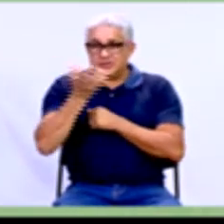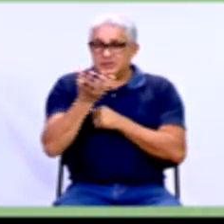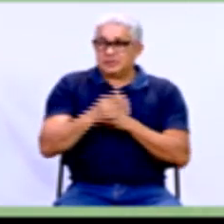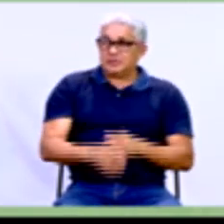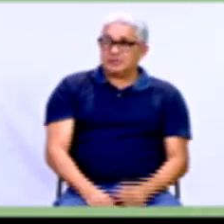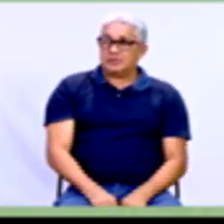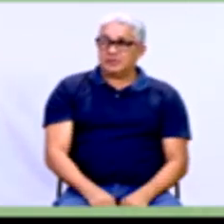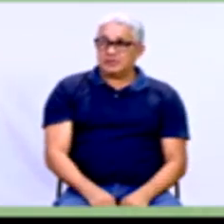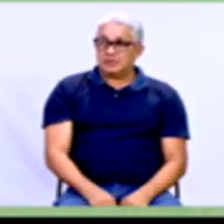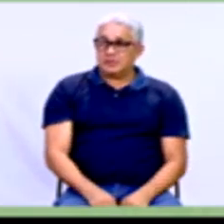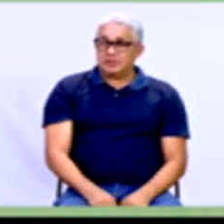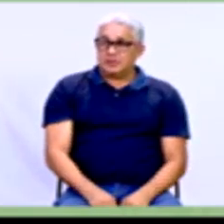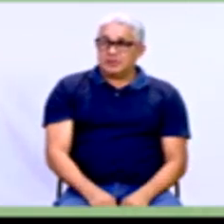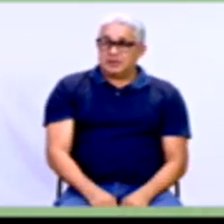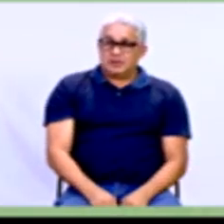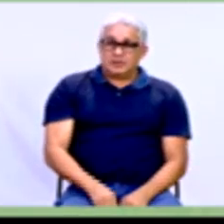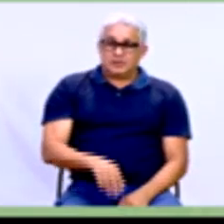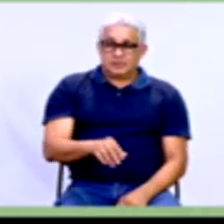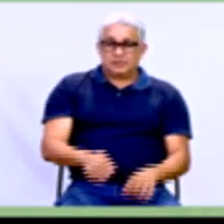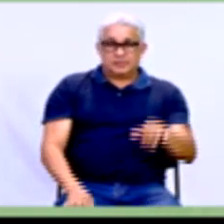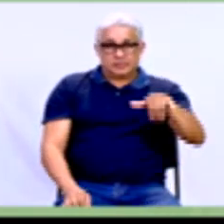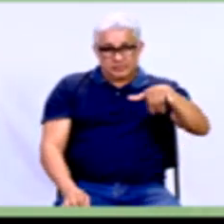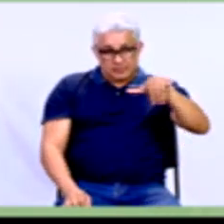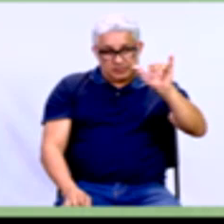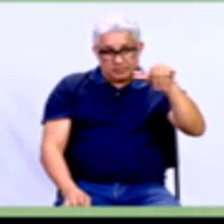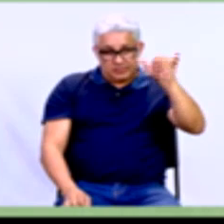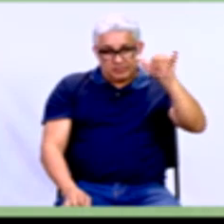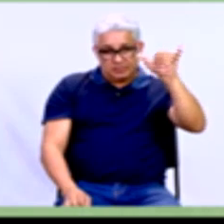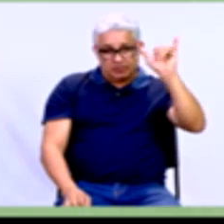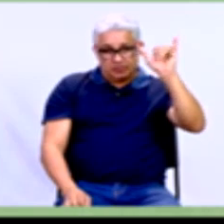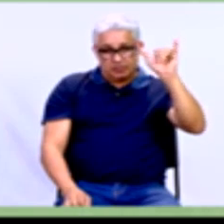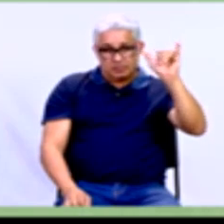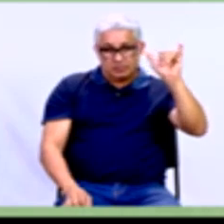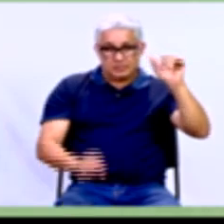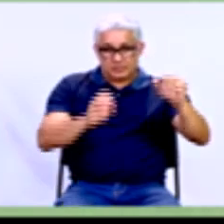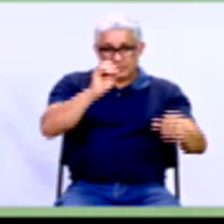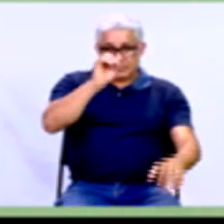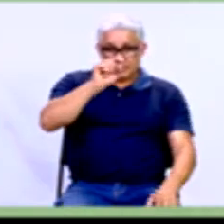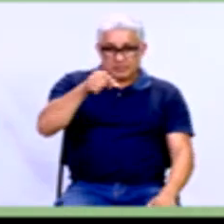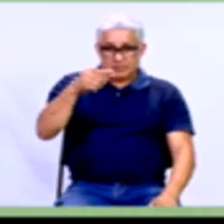Então, a gente vai pegar o y é igual a